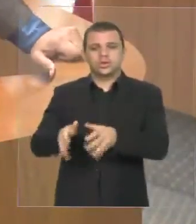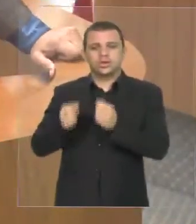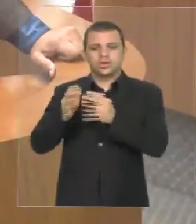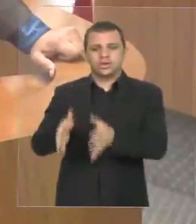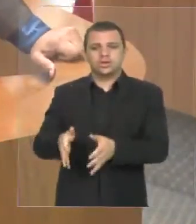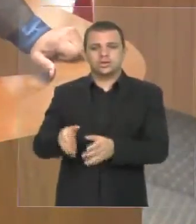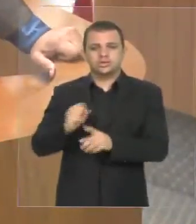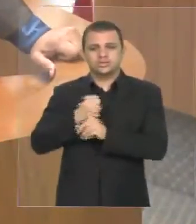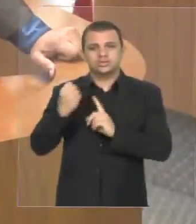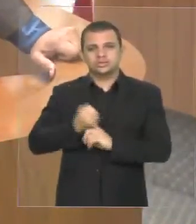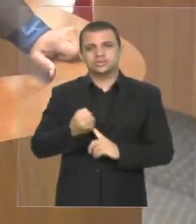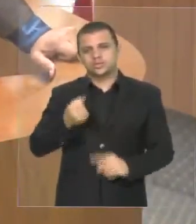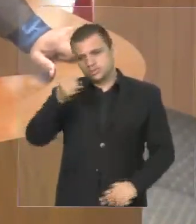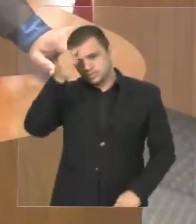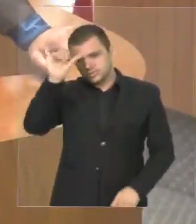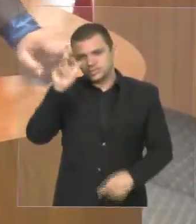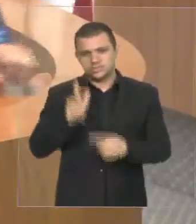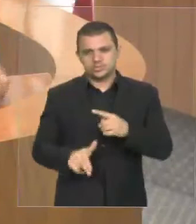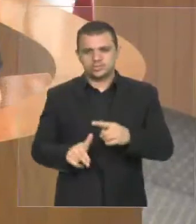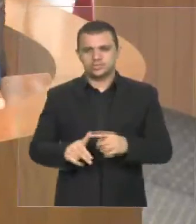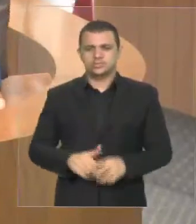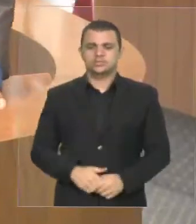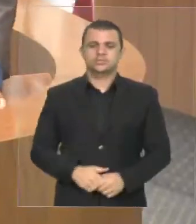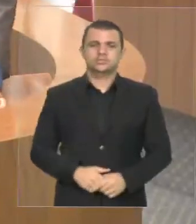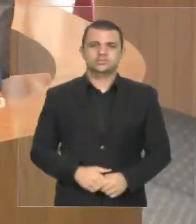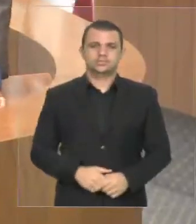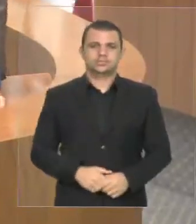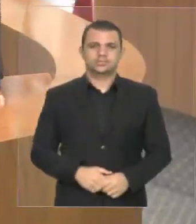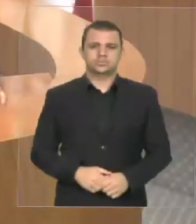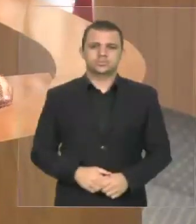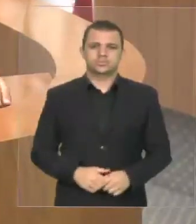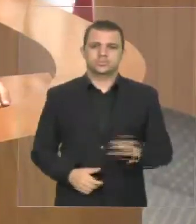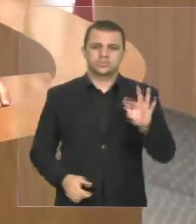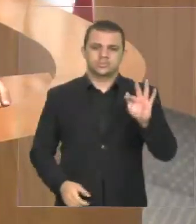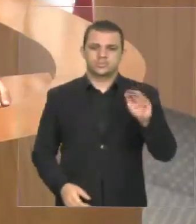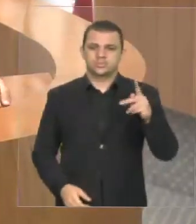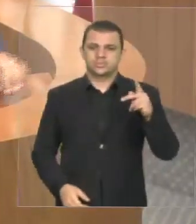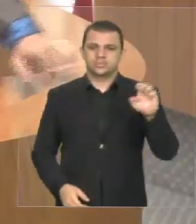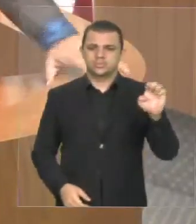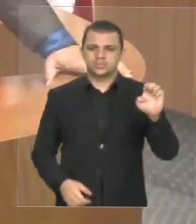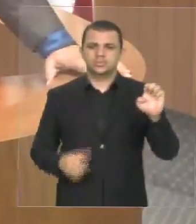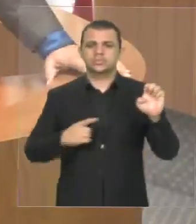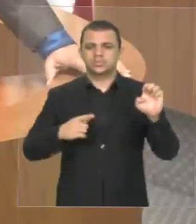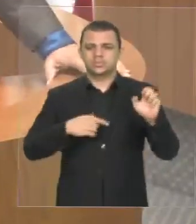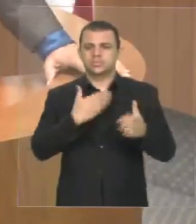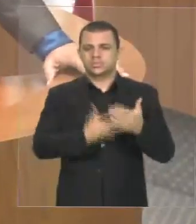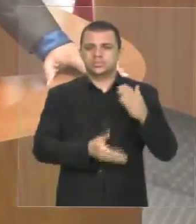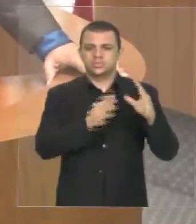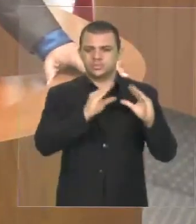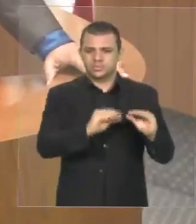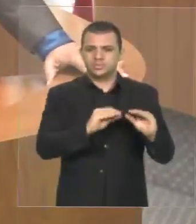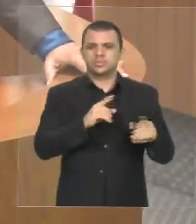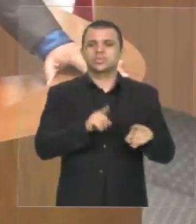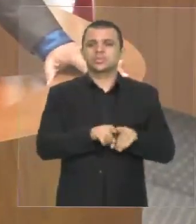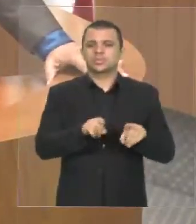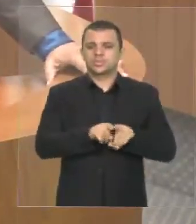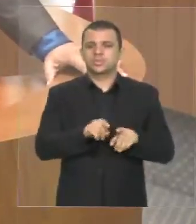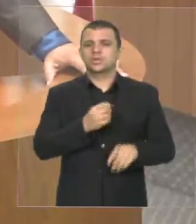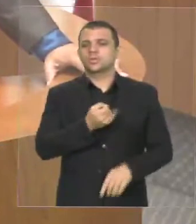fazer corte nos gastos sociais. O FPE teve queda, os repasses federais, de mais